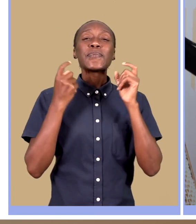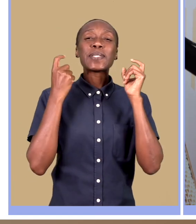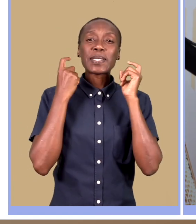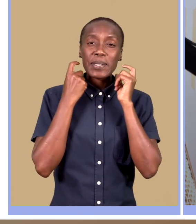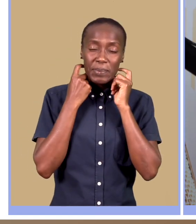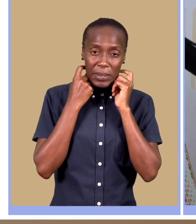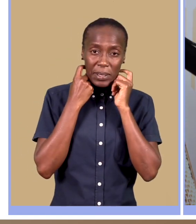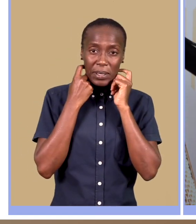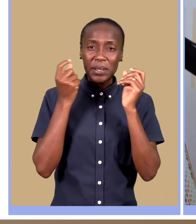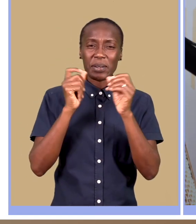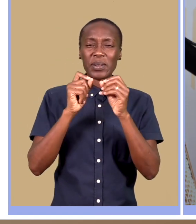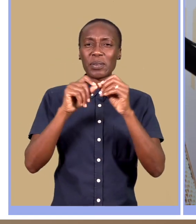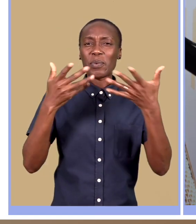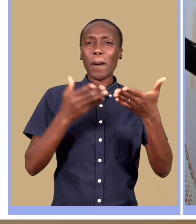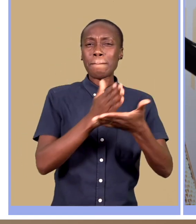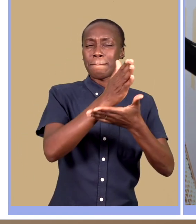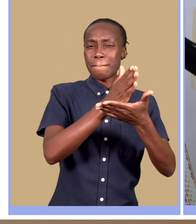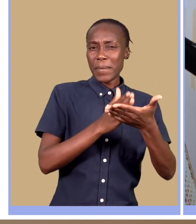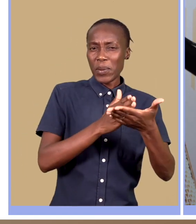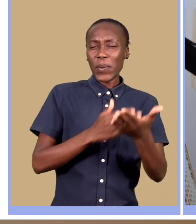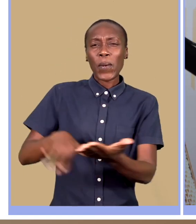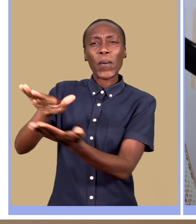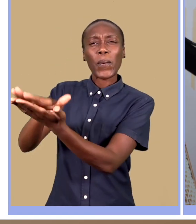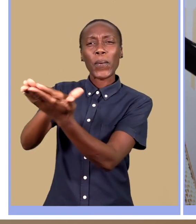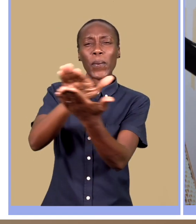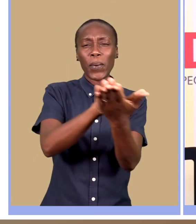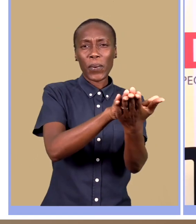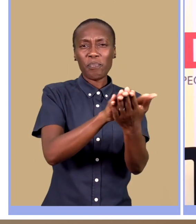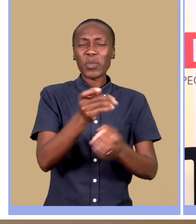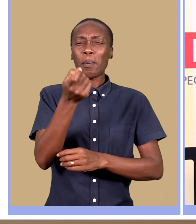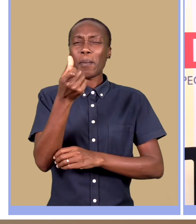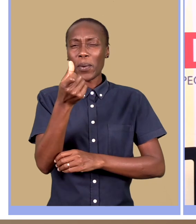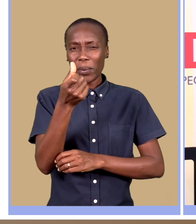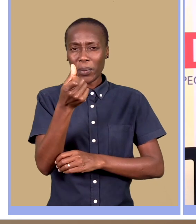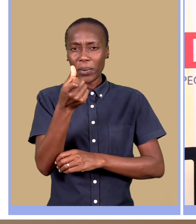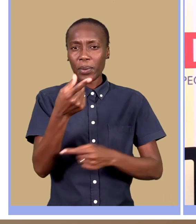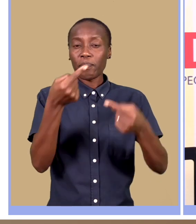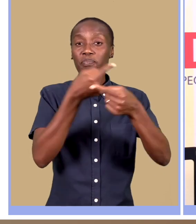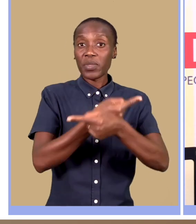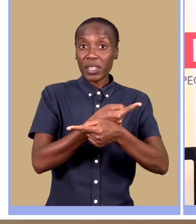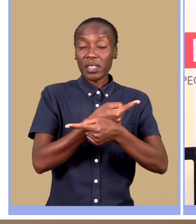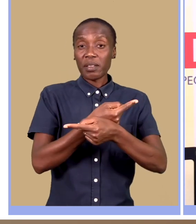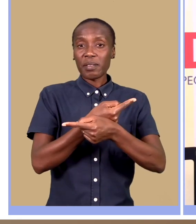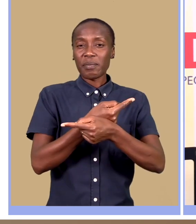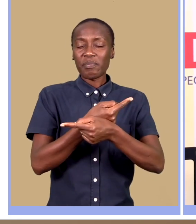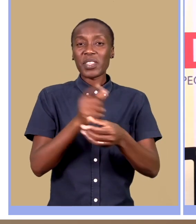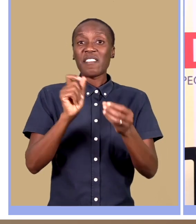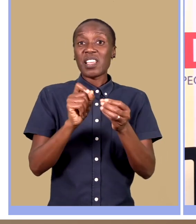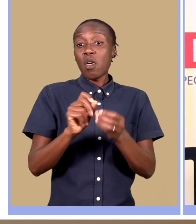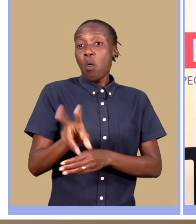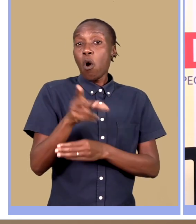Observatório do Meio Rural tem algumas publicações. Eu estou a falar de entidades